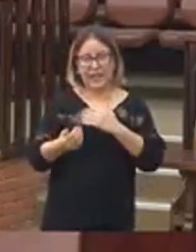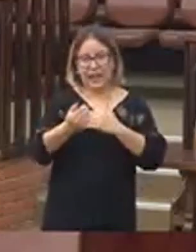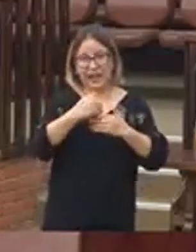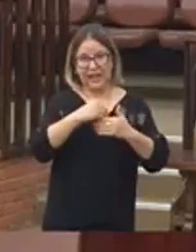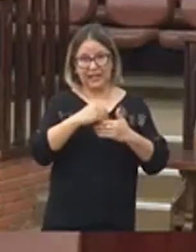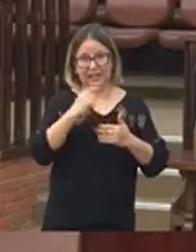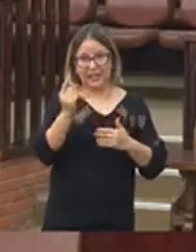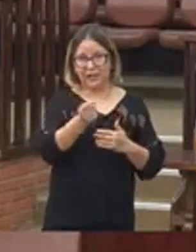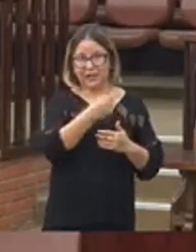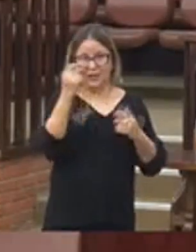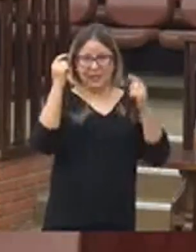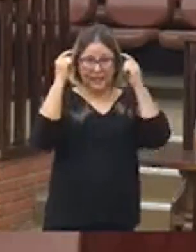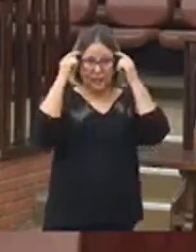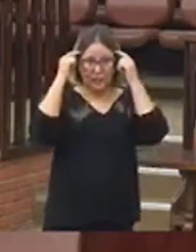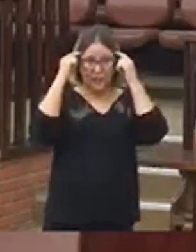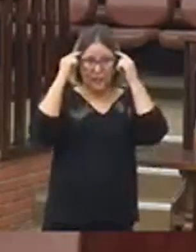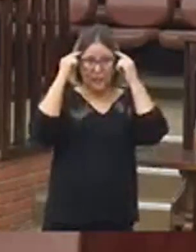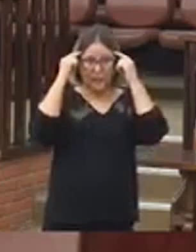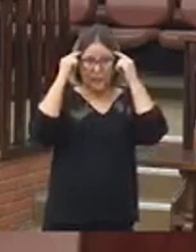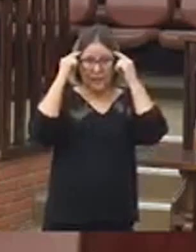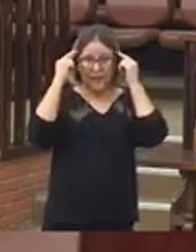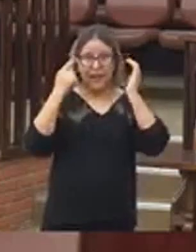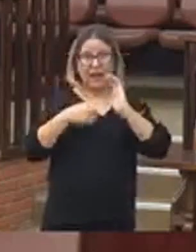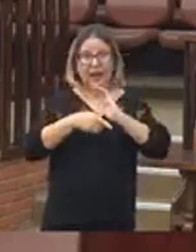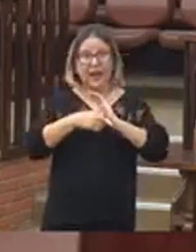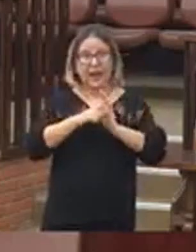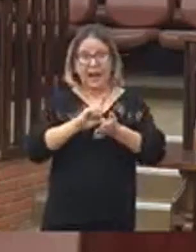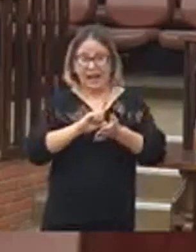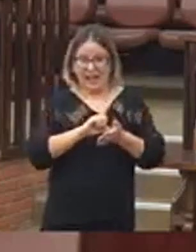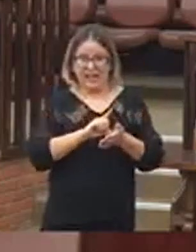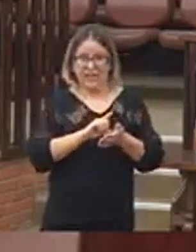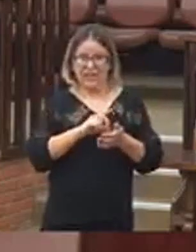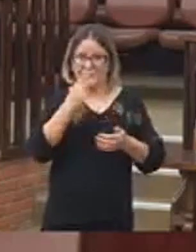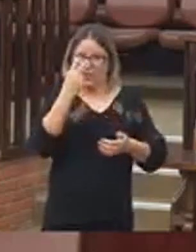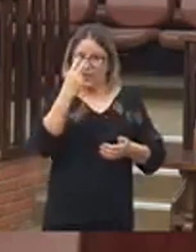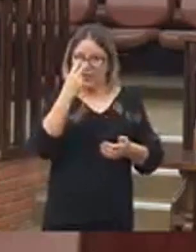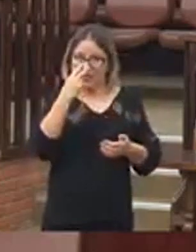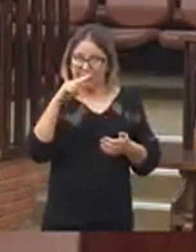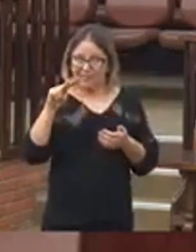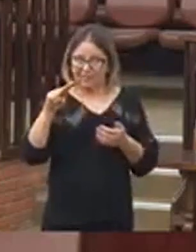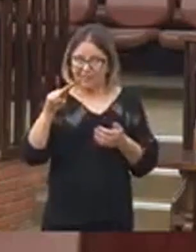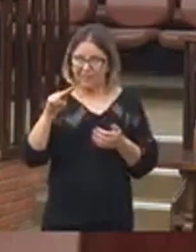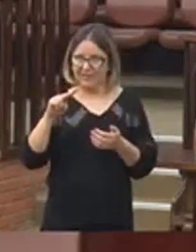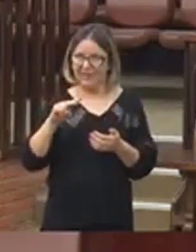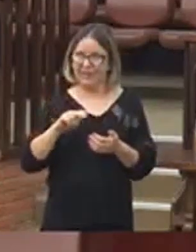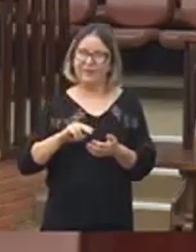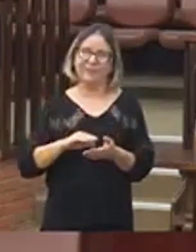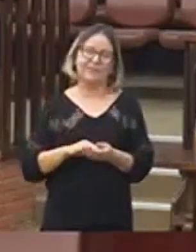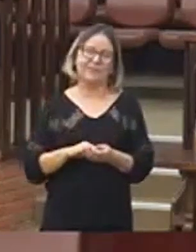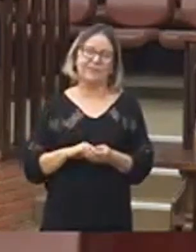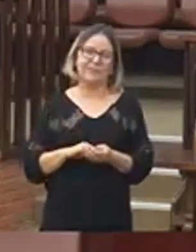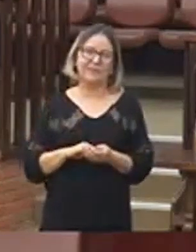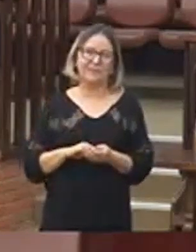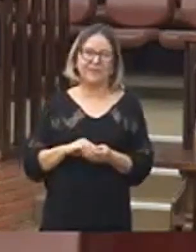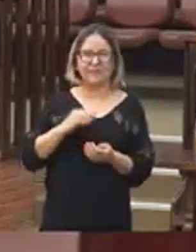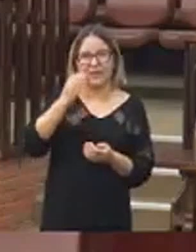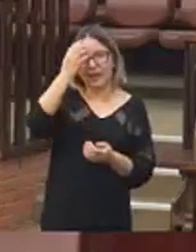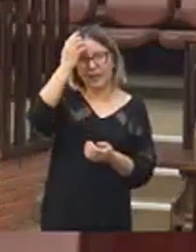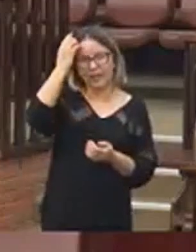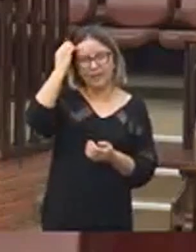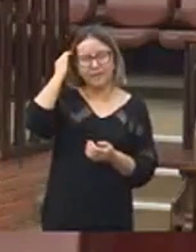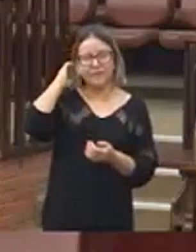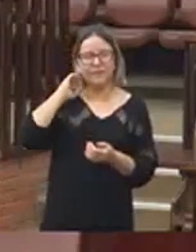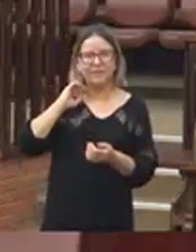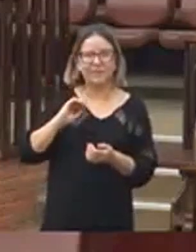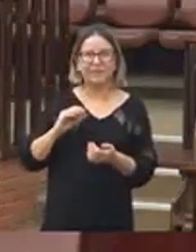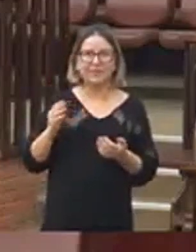nossos sentidos. É aqui que está o problema. Agora eu vou transcender para uma